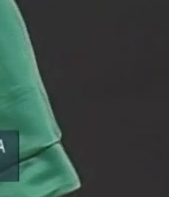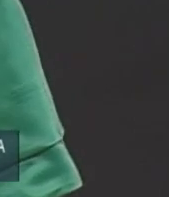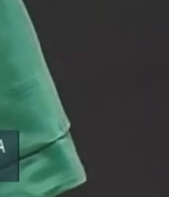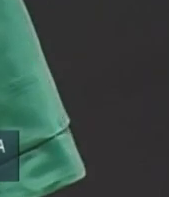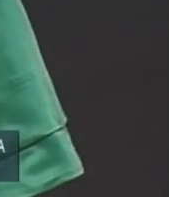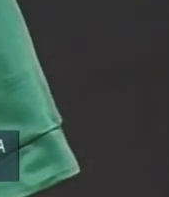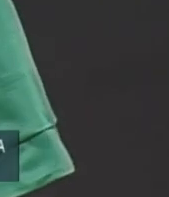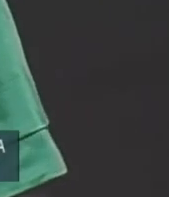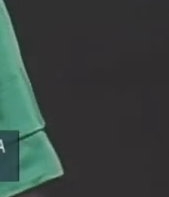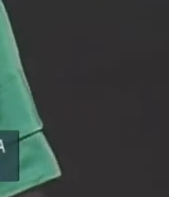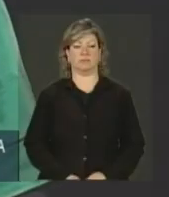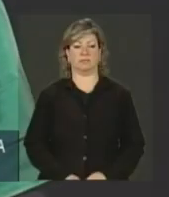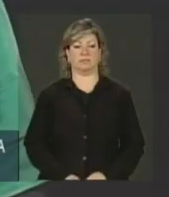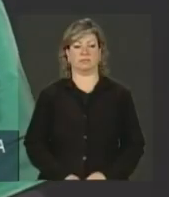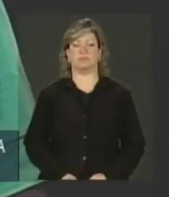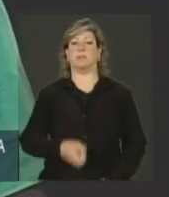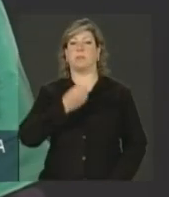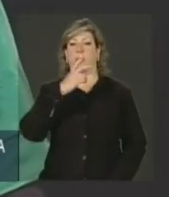Bom dia.